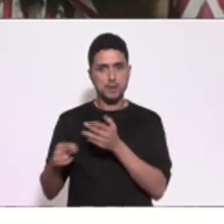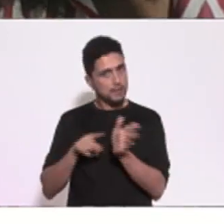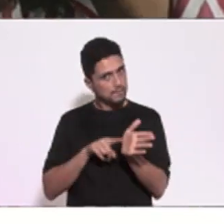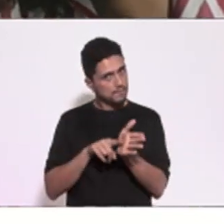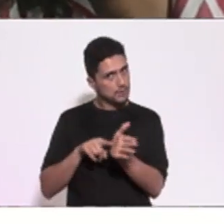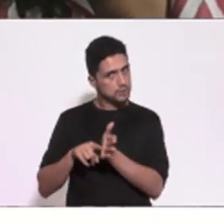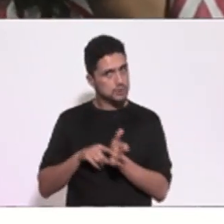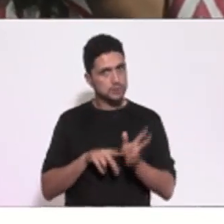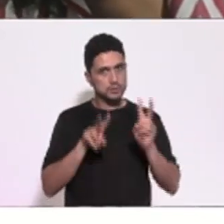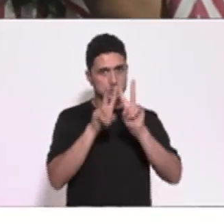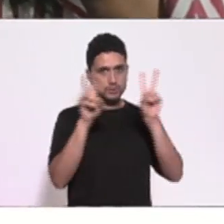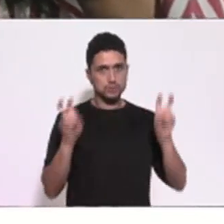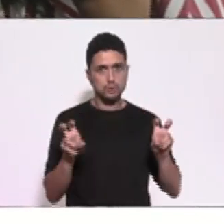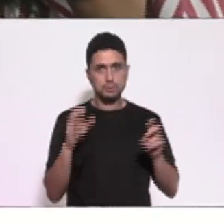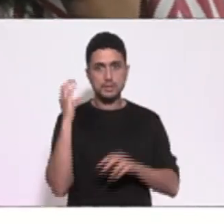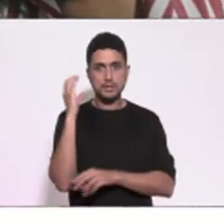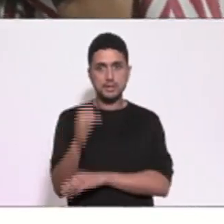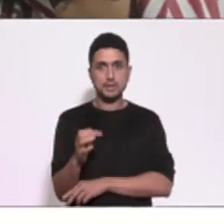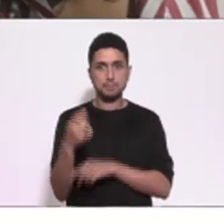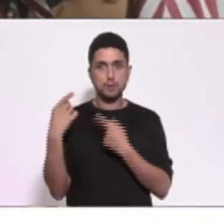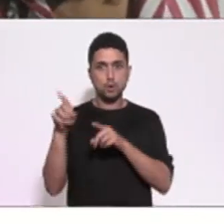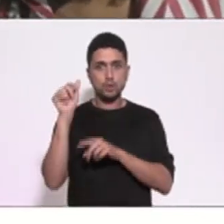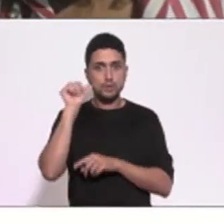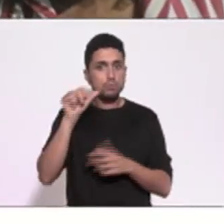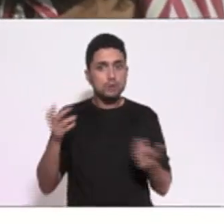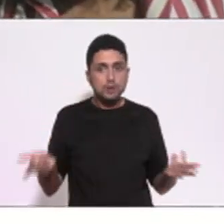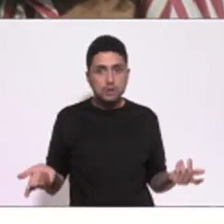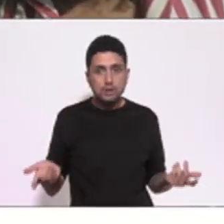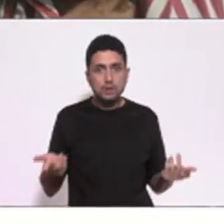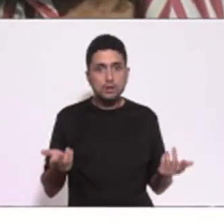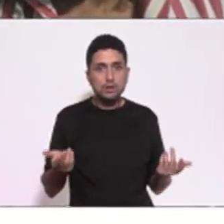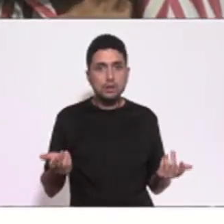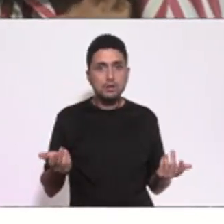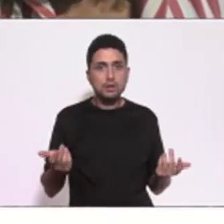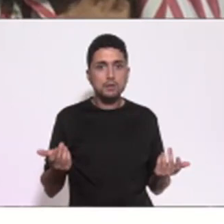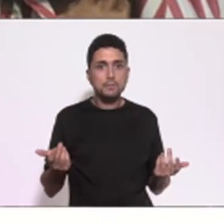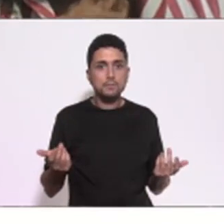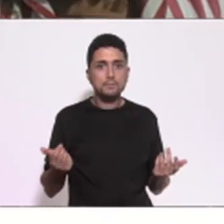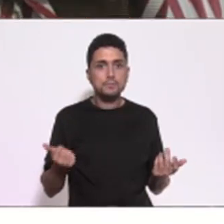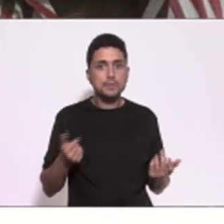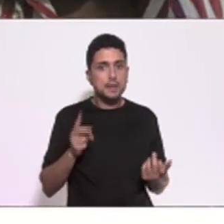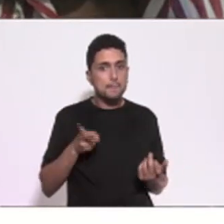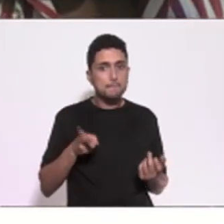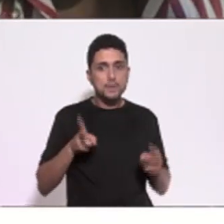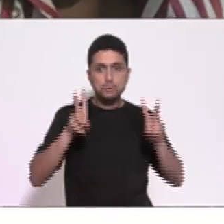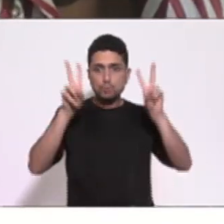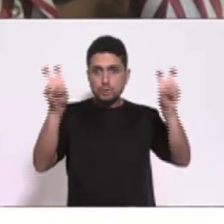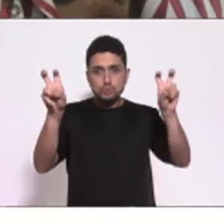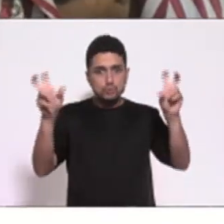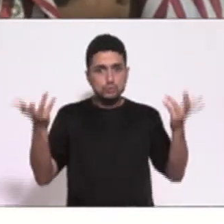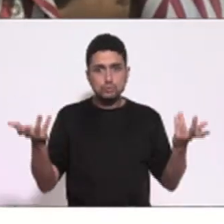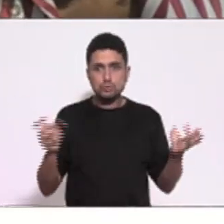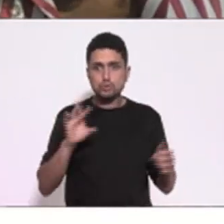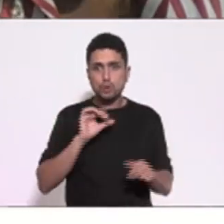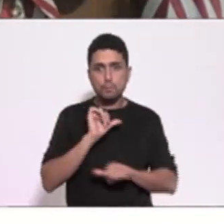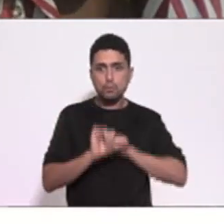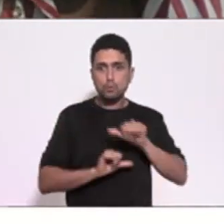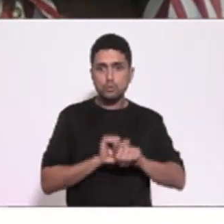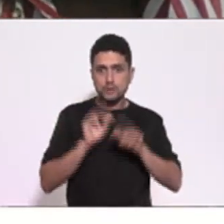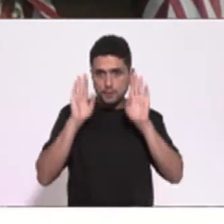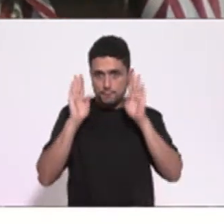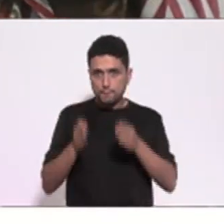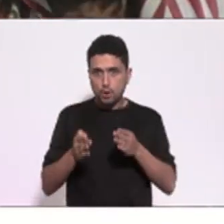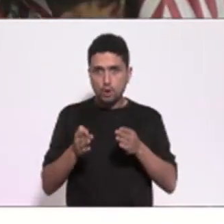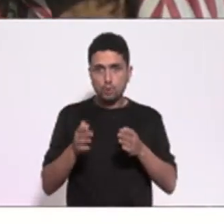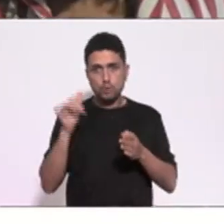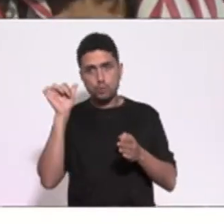com relação a crimes contra mulheres. Ou seja, se trata da mesma situação, só que ao invés